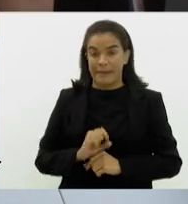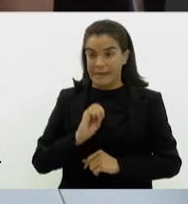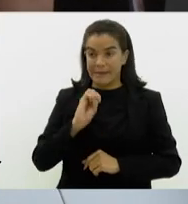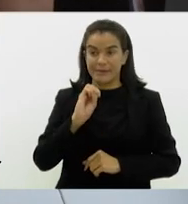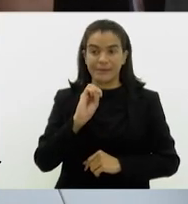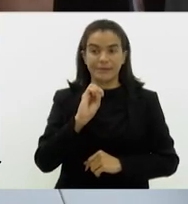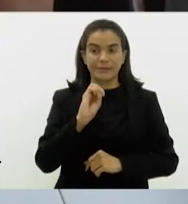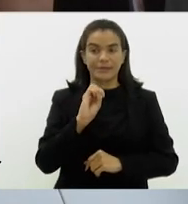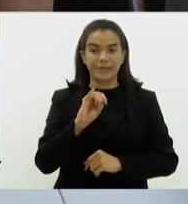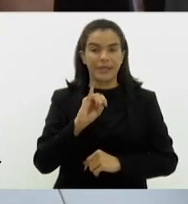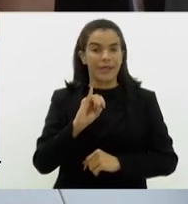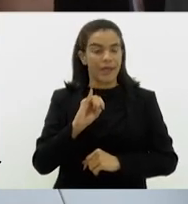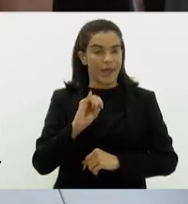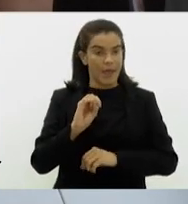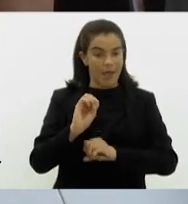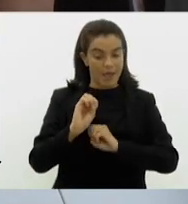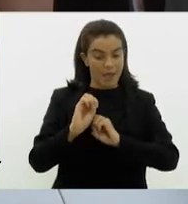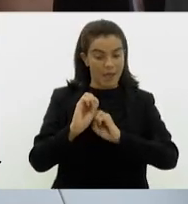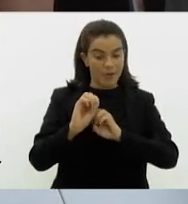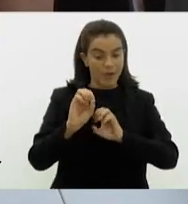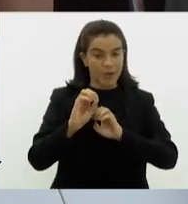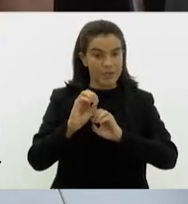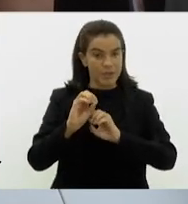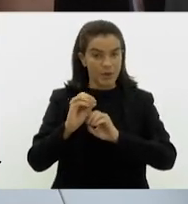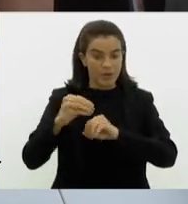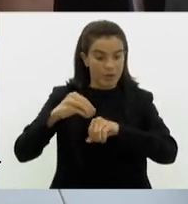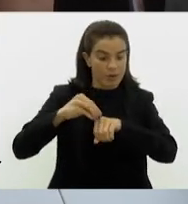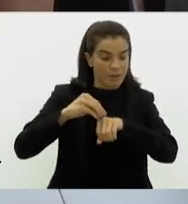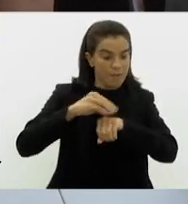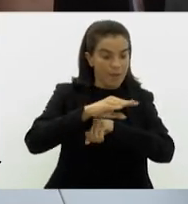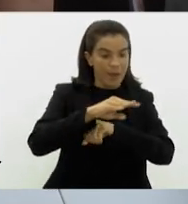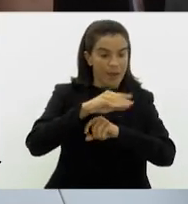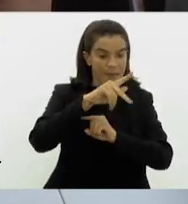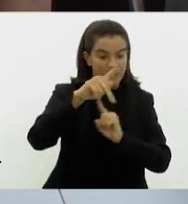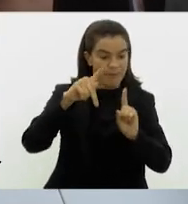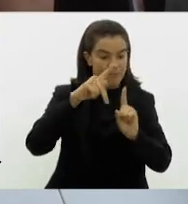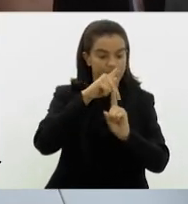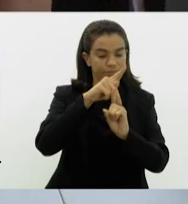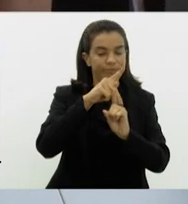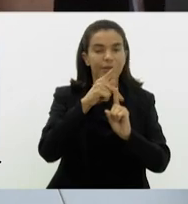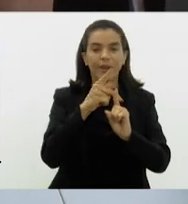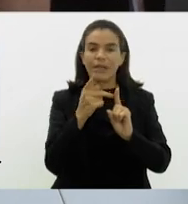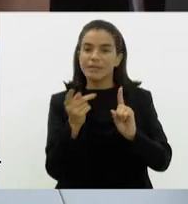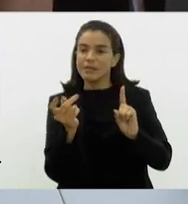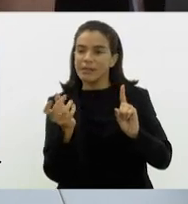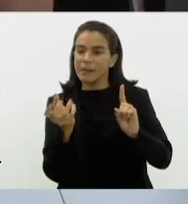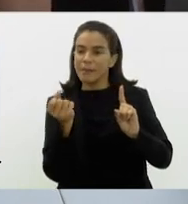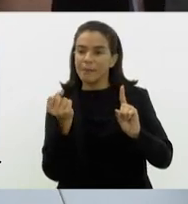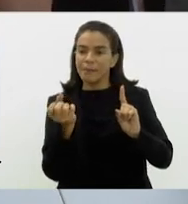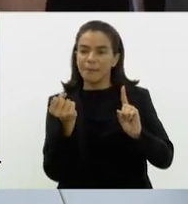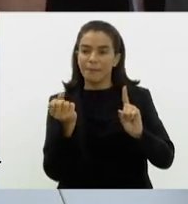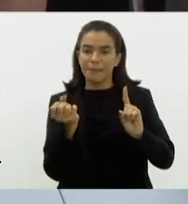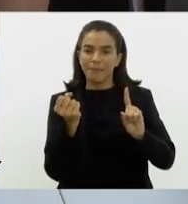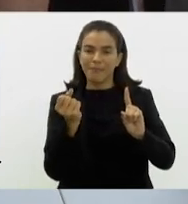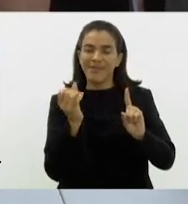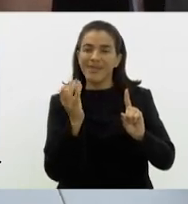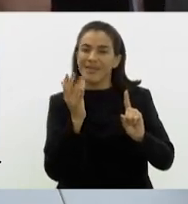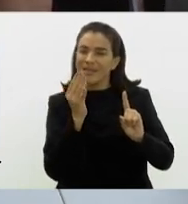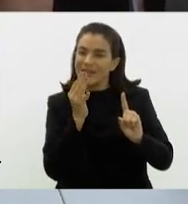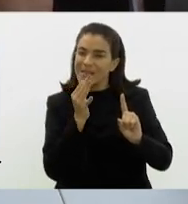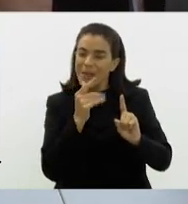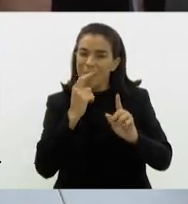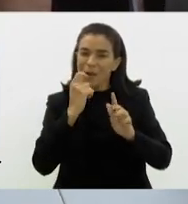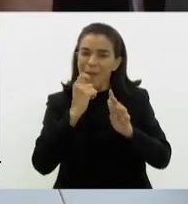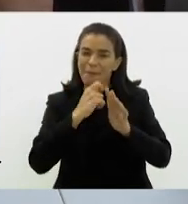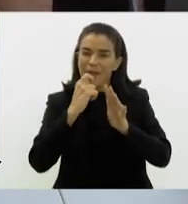educação não mandar para o Rio Previdência, esse benefício leva meses para serem implantados,